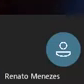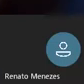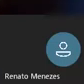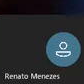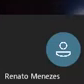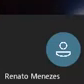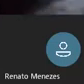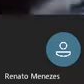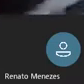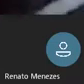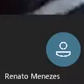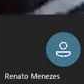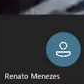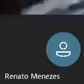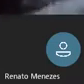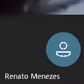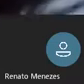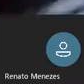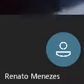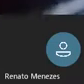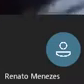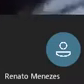Saudade, viu, mulher?